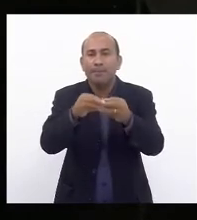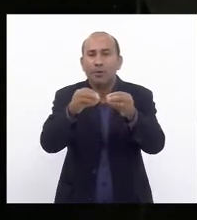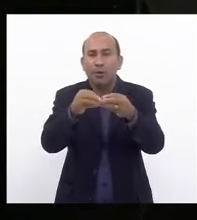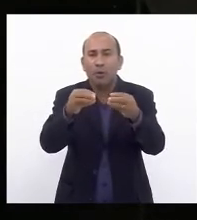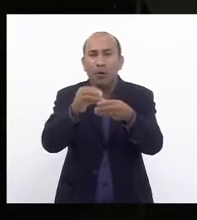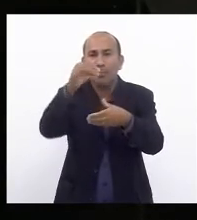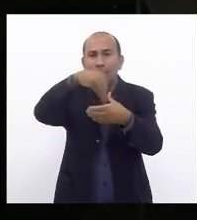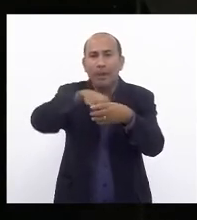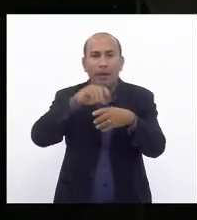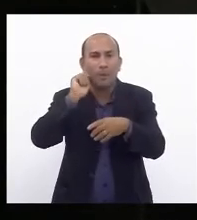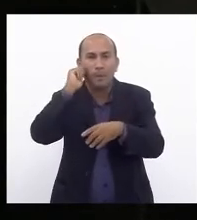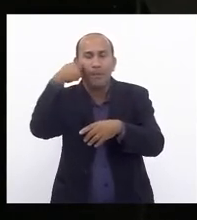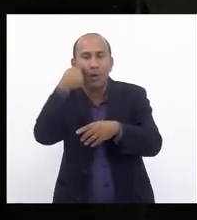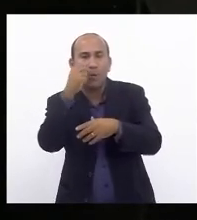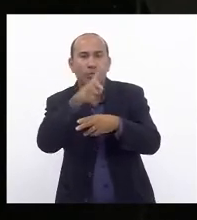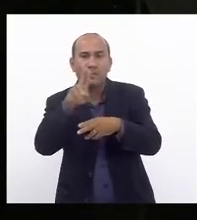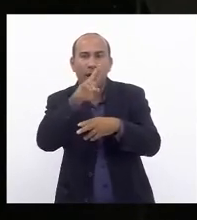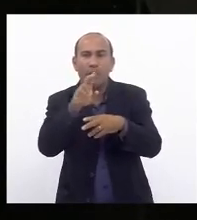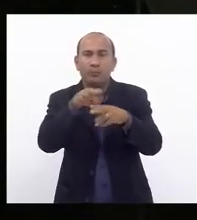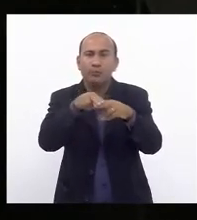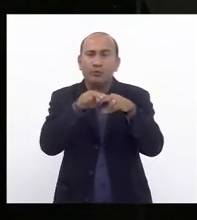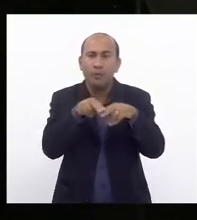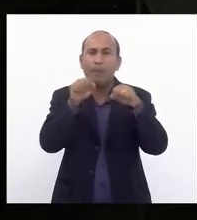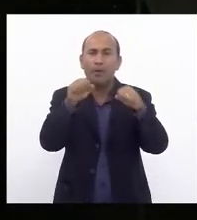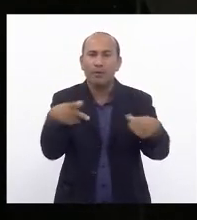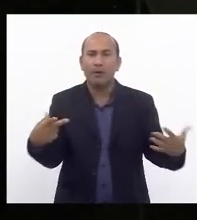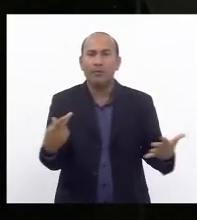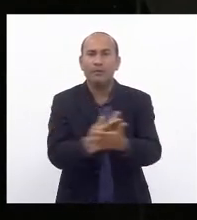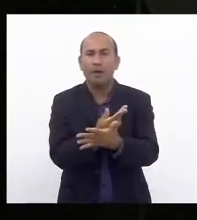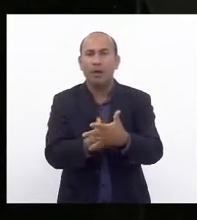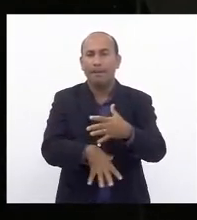maneira, inclusive, a provocar